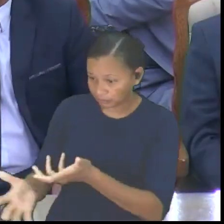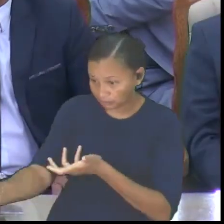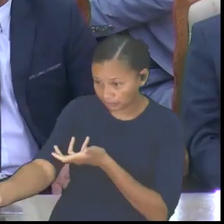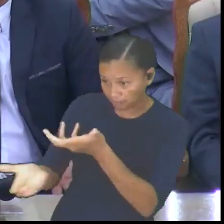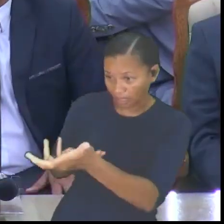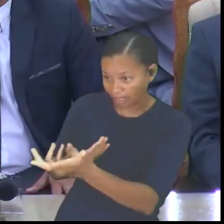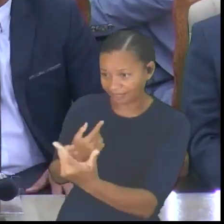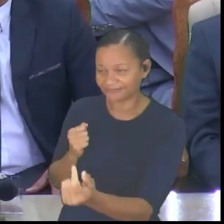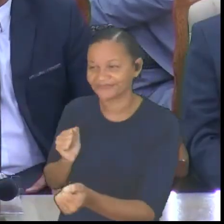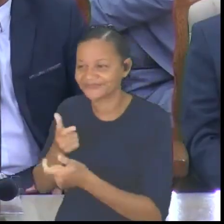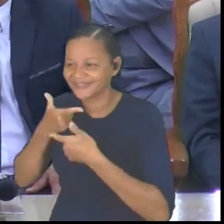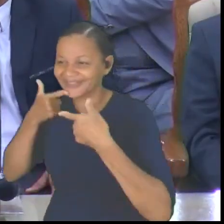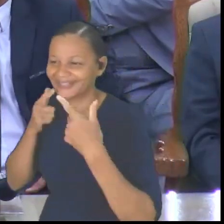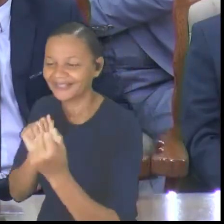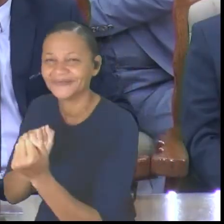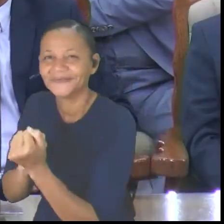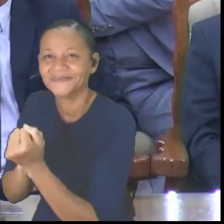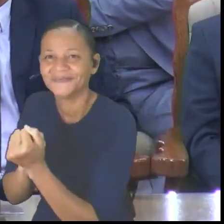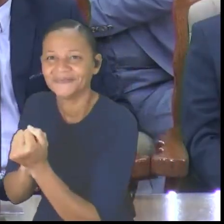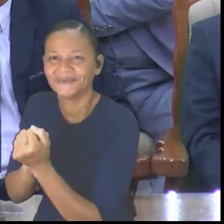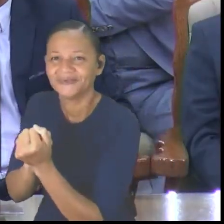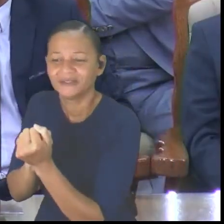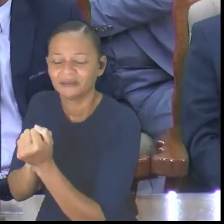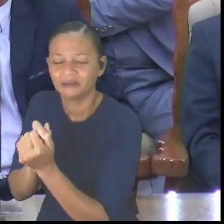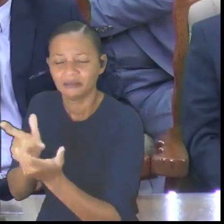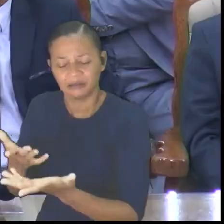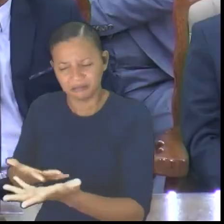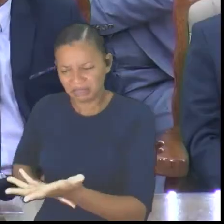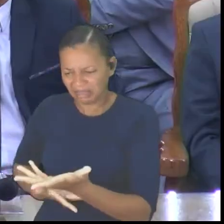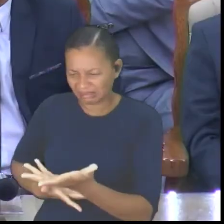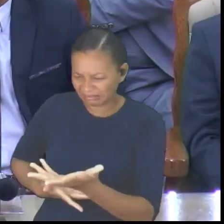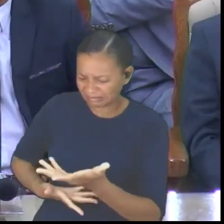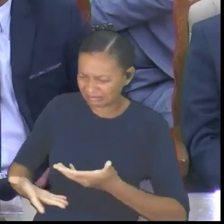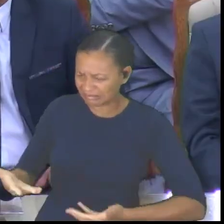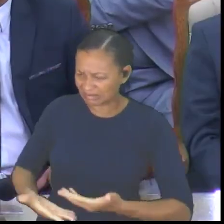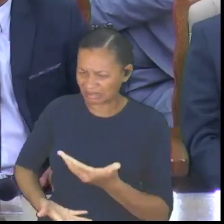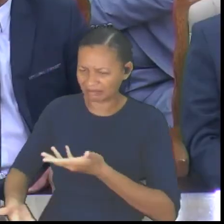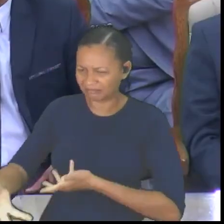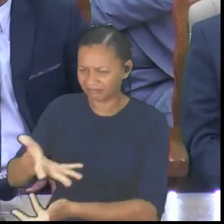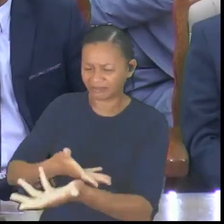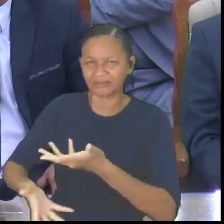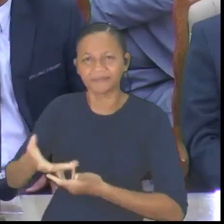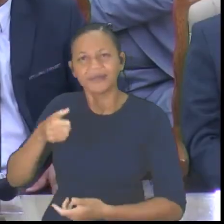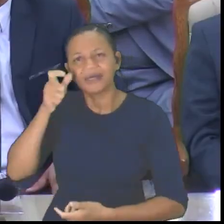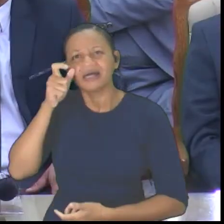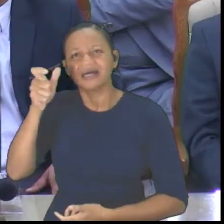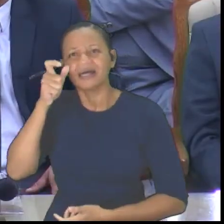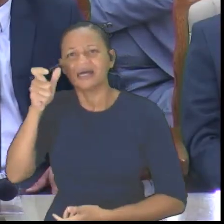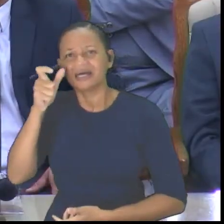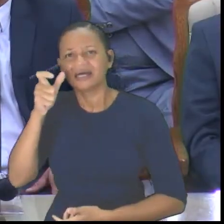para nós. E servir em troca não é interesse, é ser interesseiro.